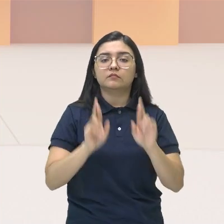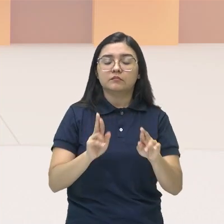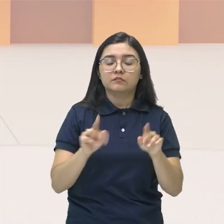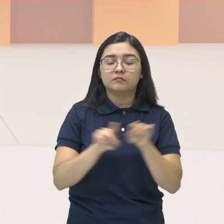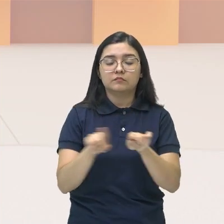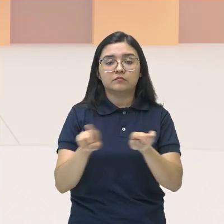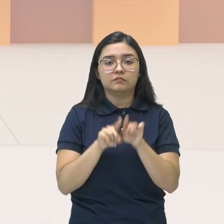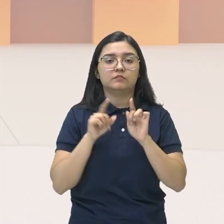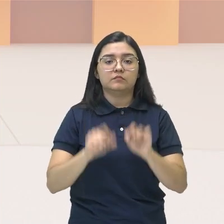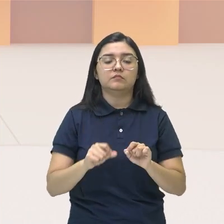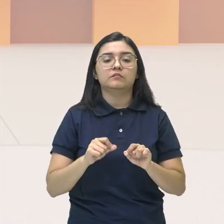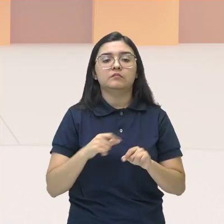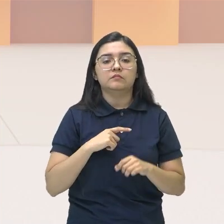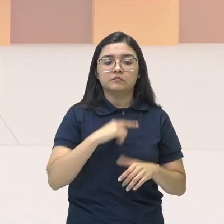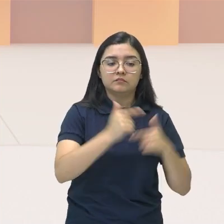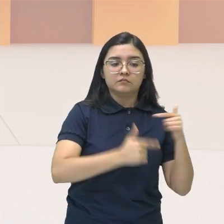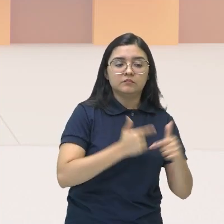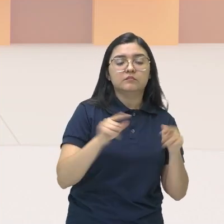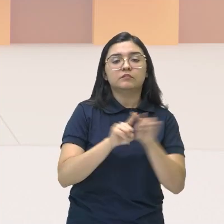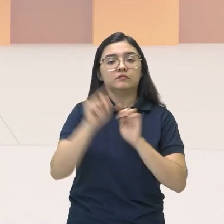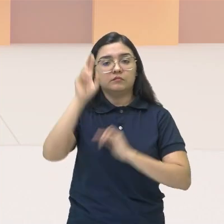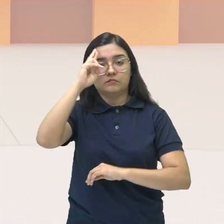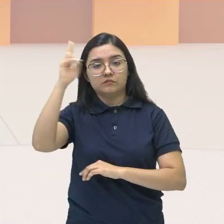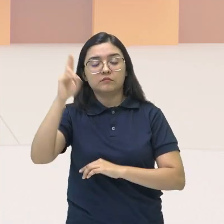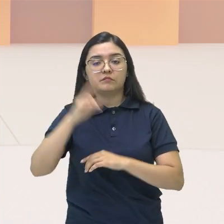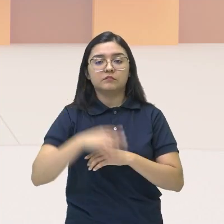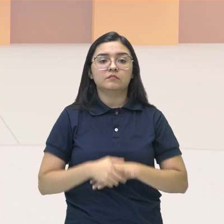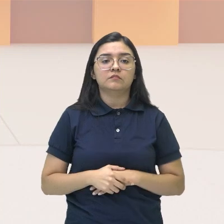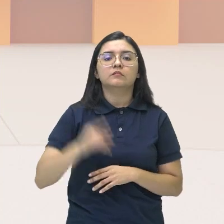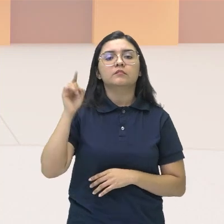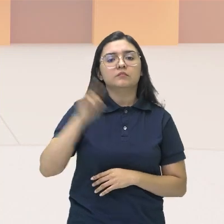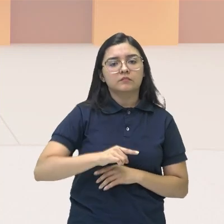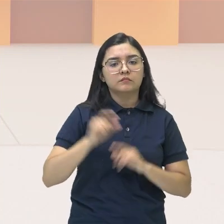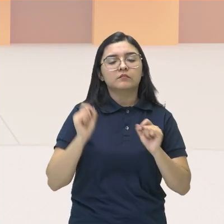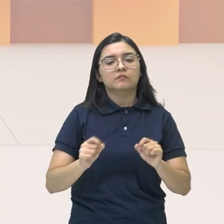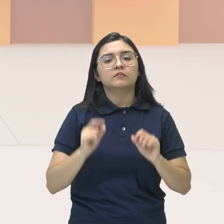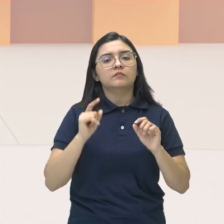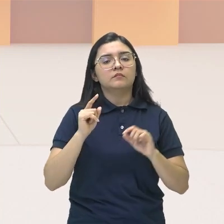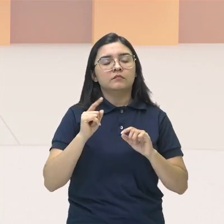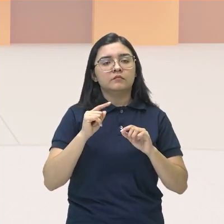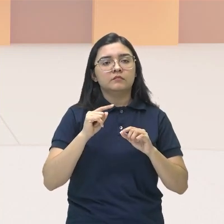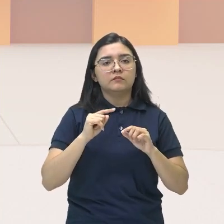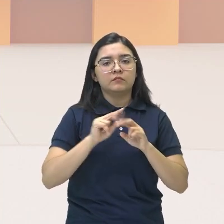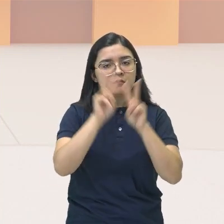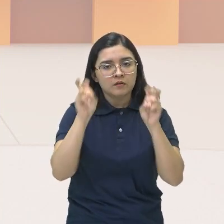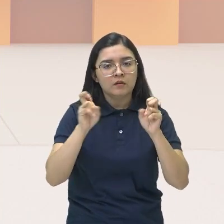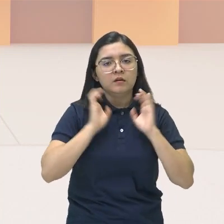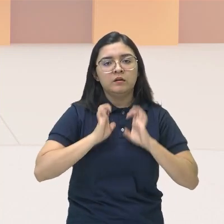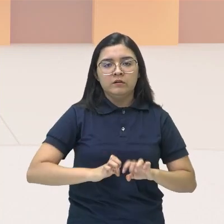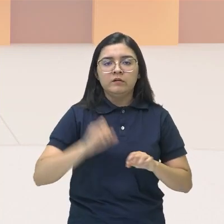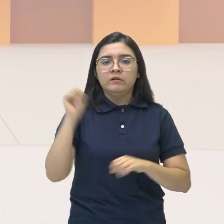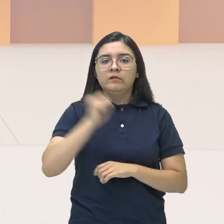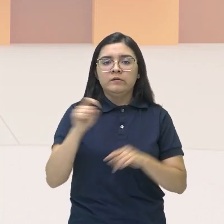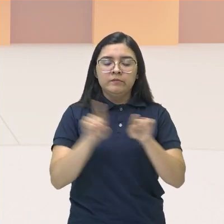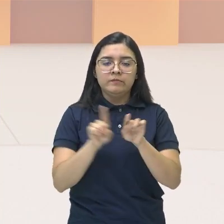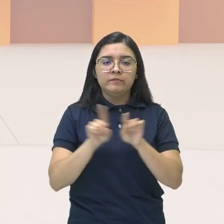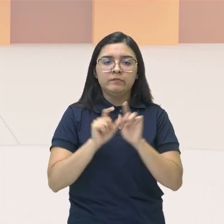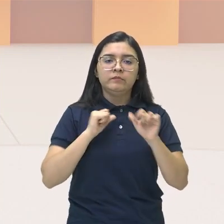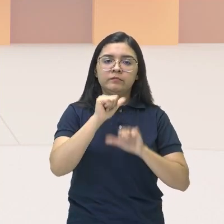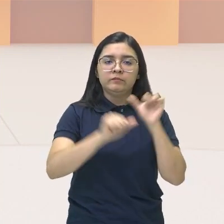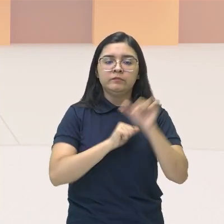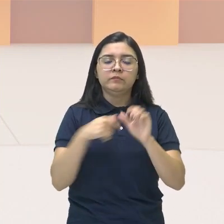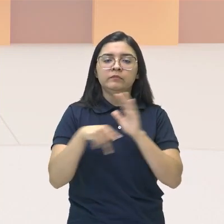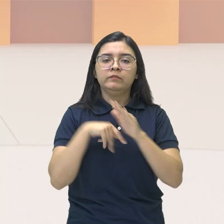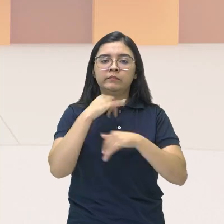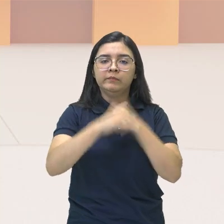expectativas de trabalhadores e empregadores, é uma questão ética sim, tá? Essa transformação